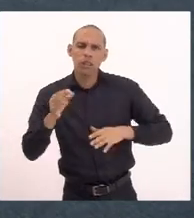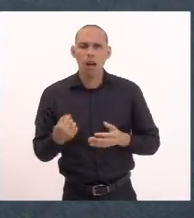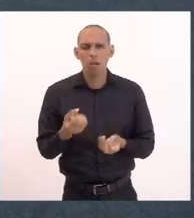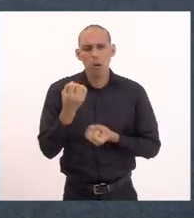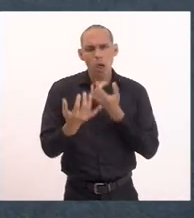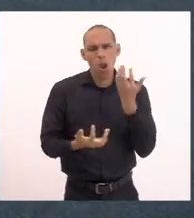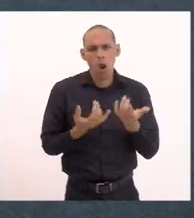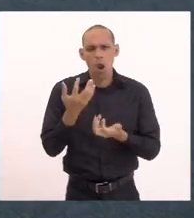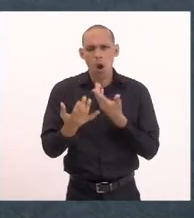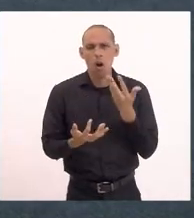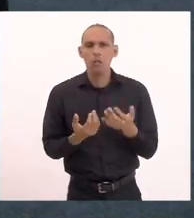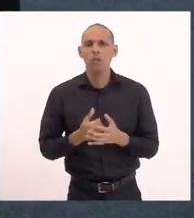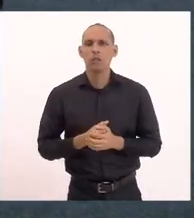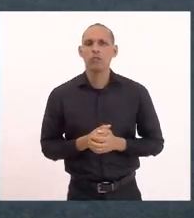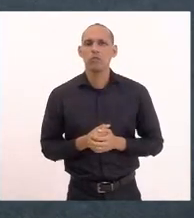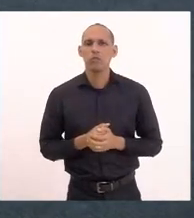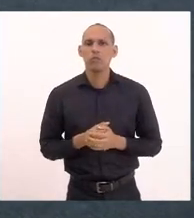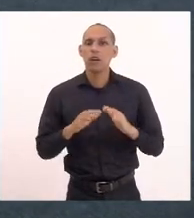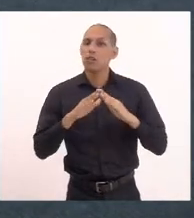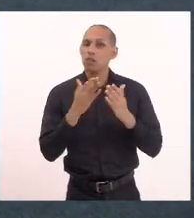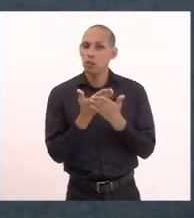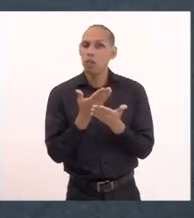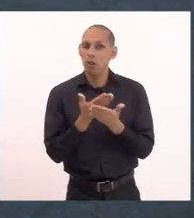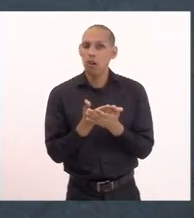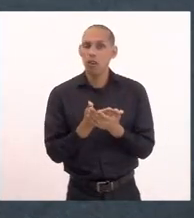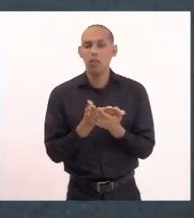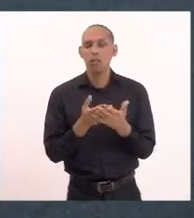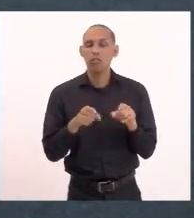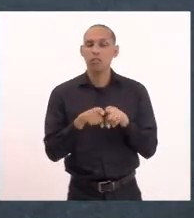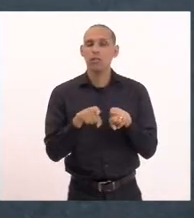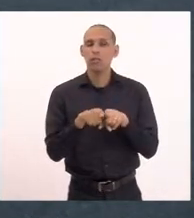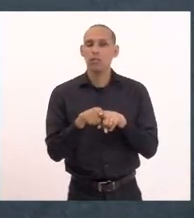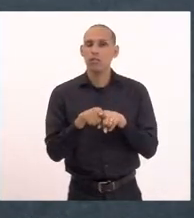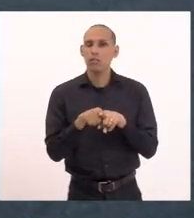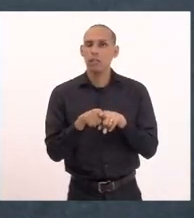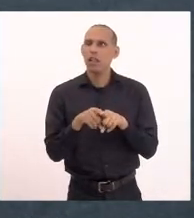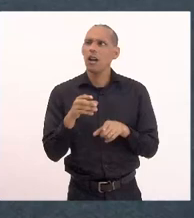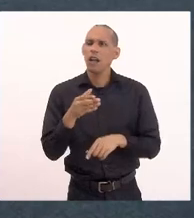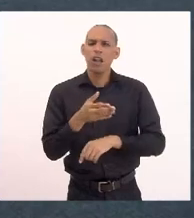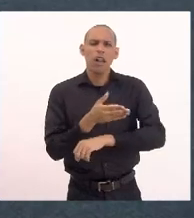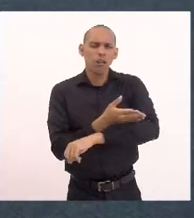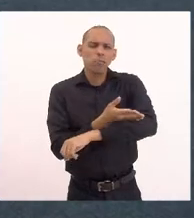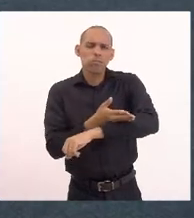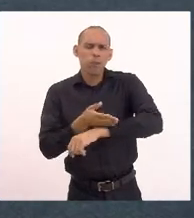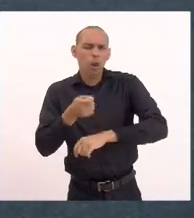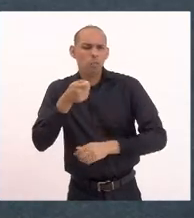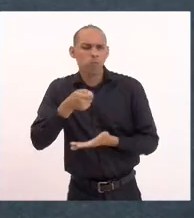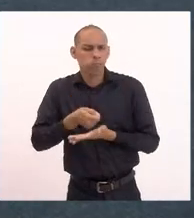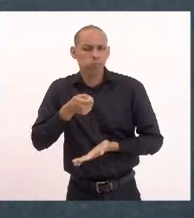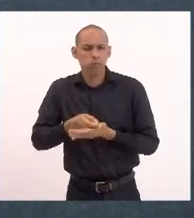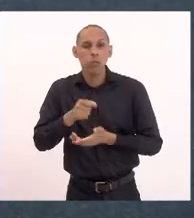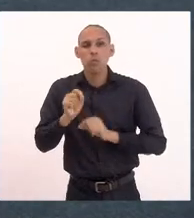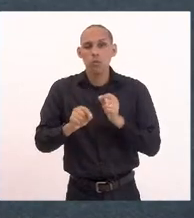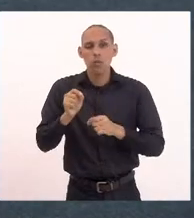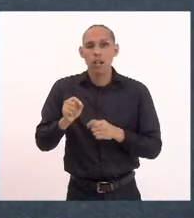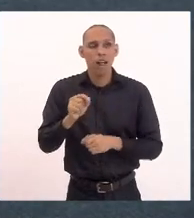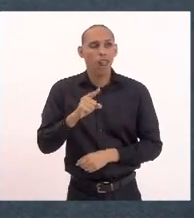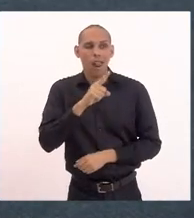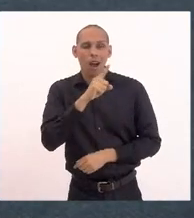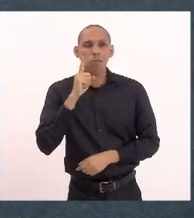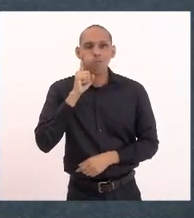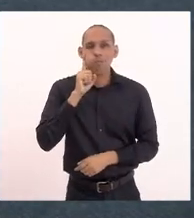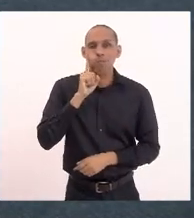incêndio para as escolas. Então, é muito comum não, é obrigatório nos Estados Unidos,